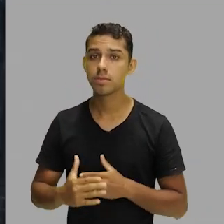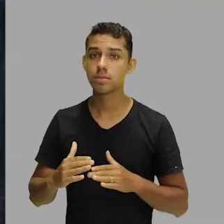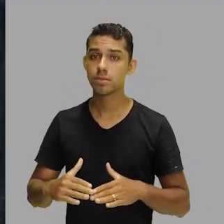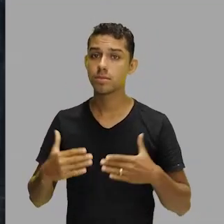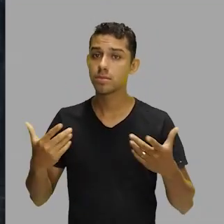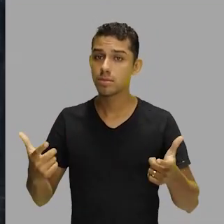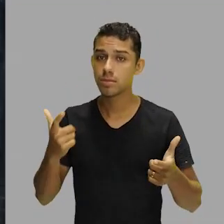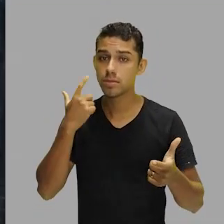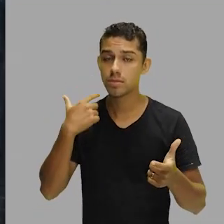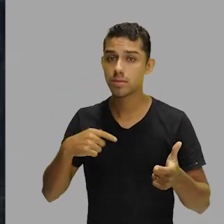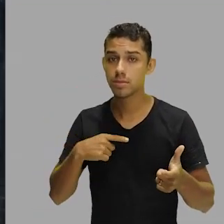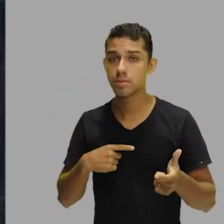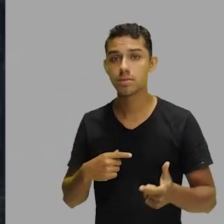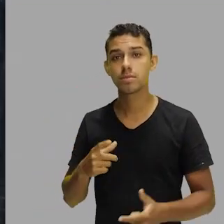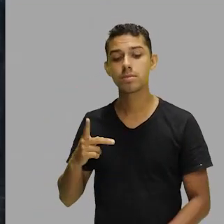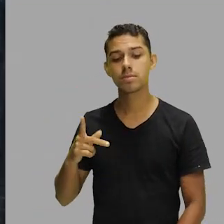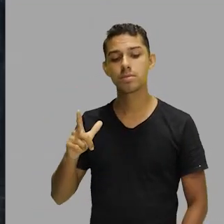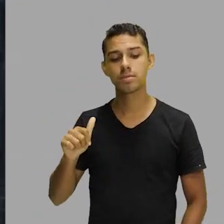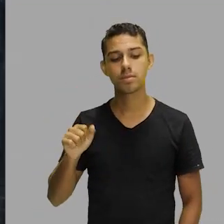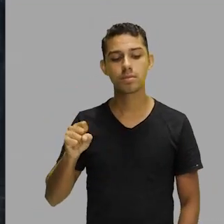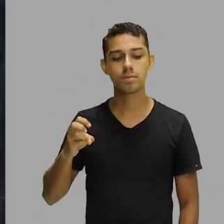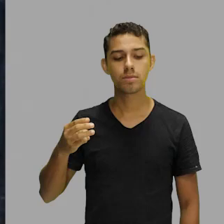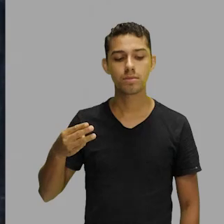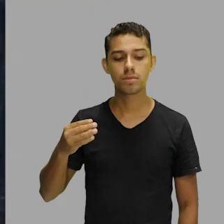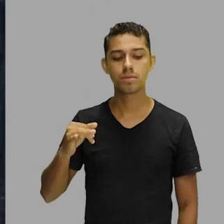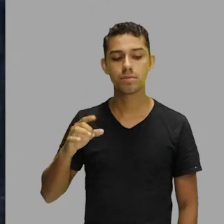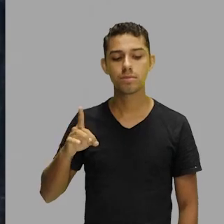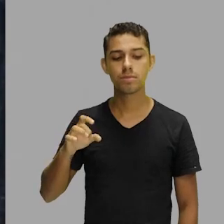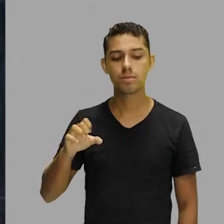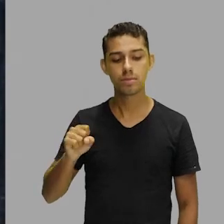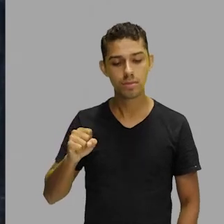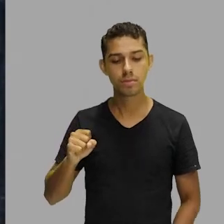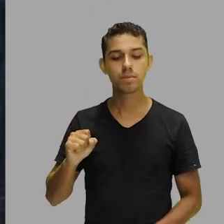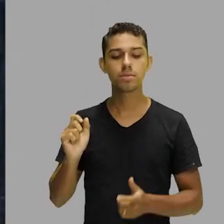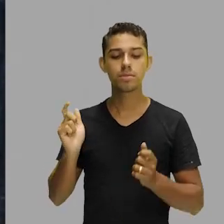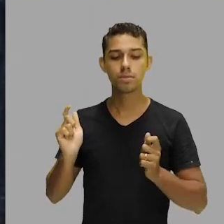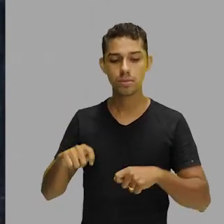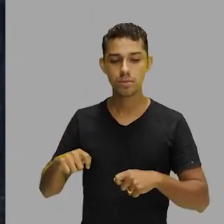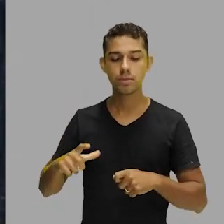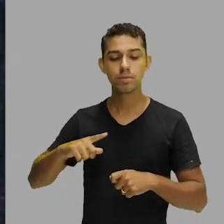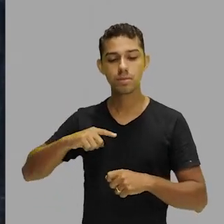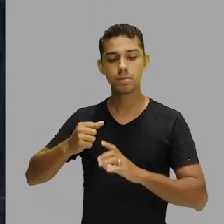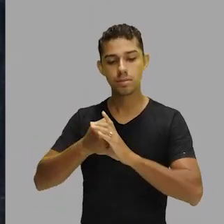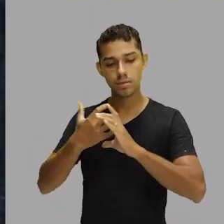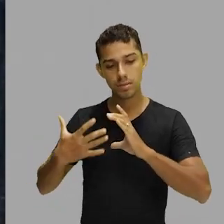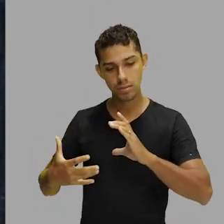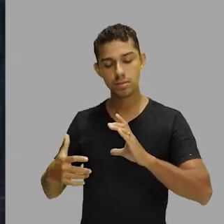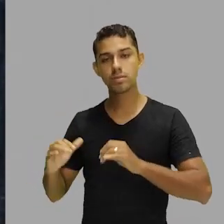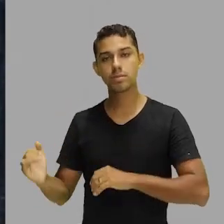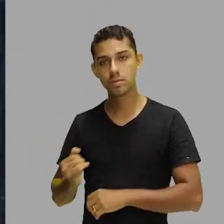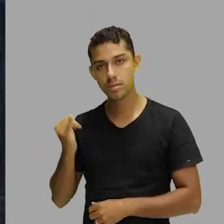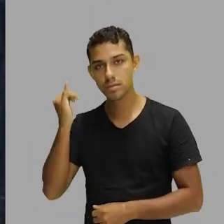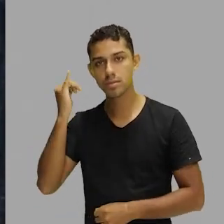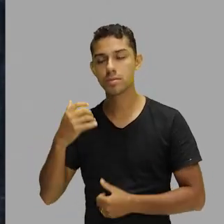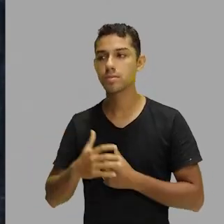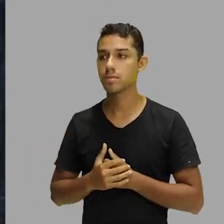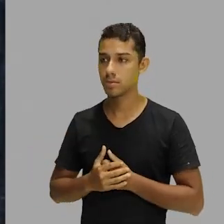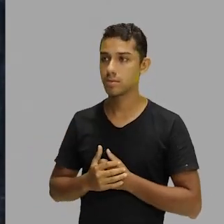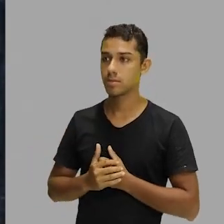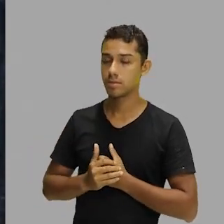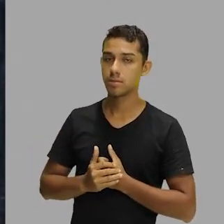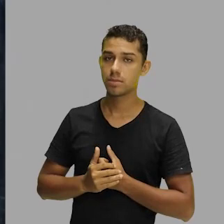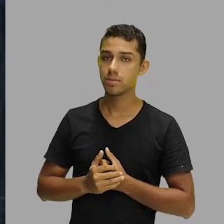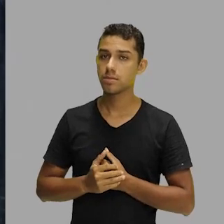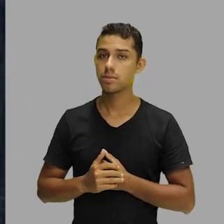o plasmídio, vai ter também os ribossomos. E tem uma característica importante. Esses plasmídios